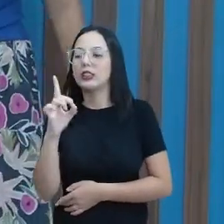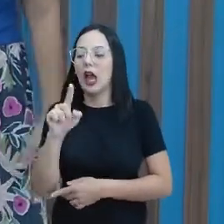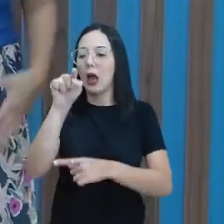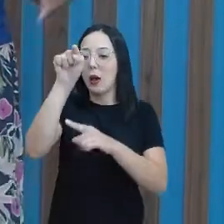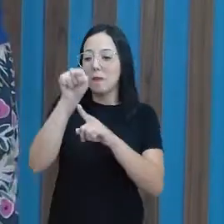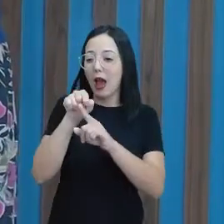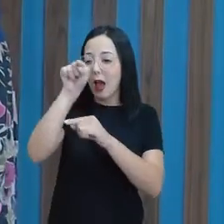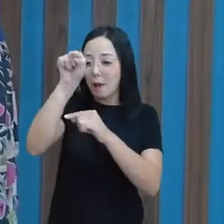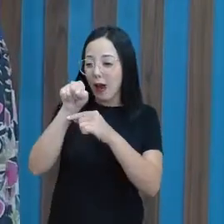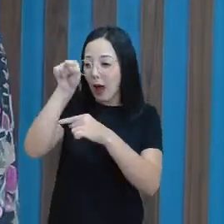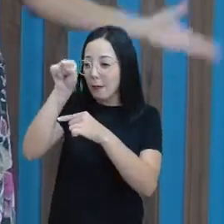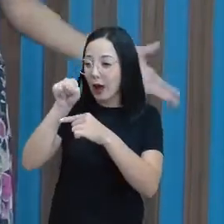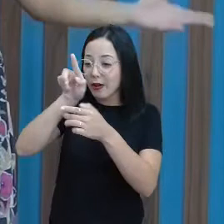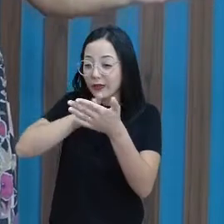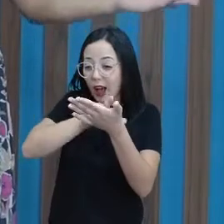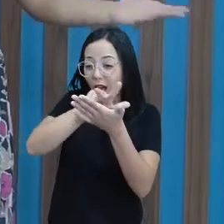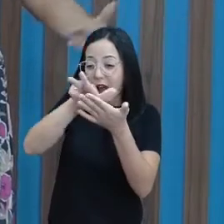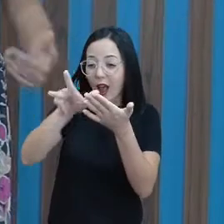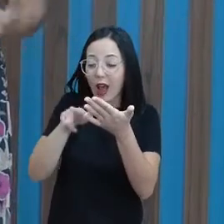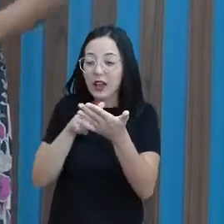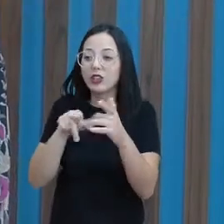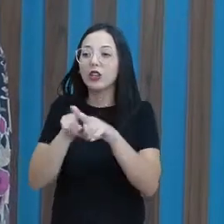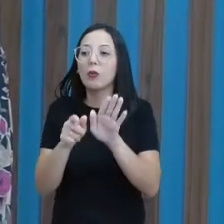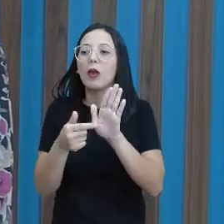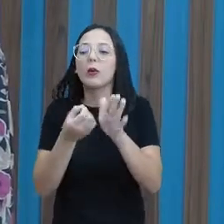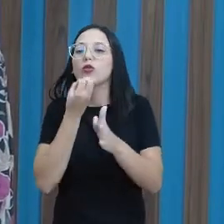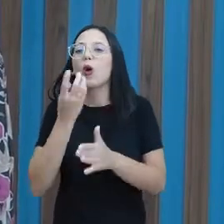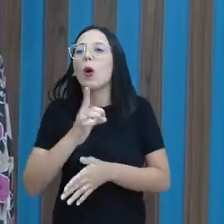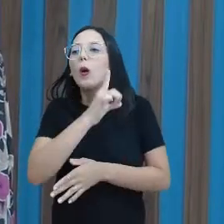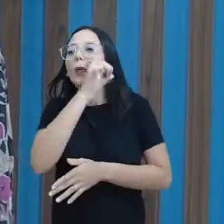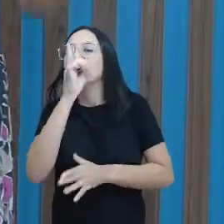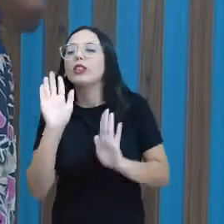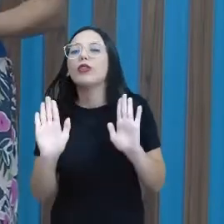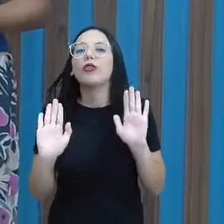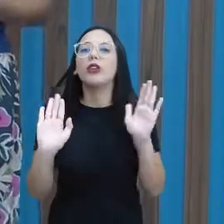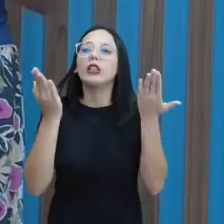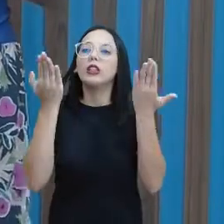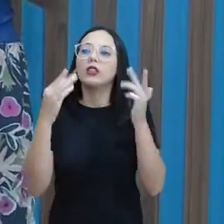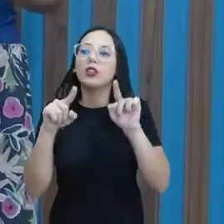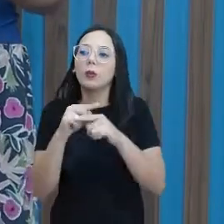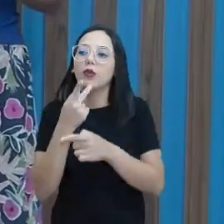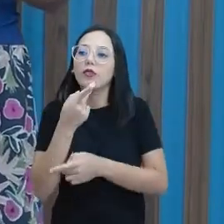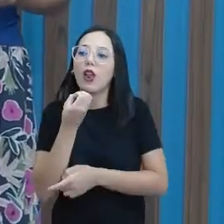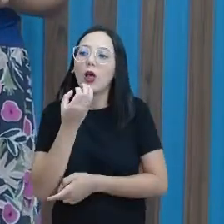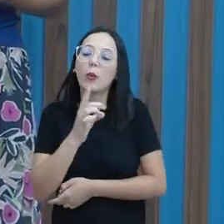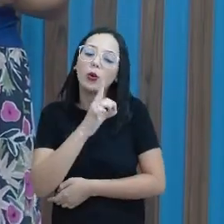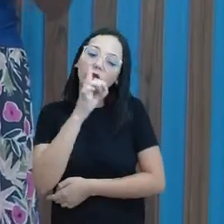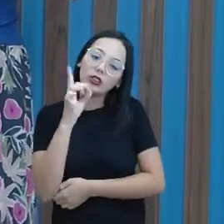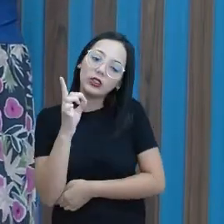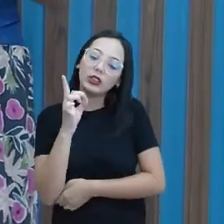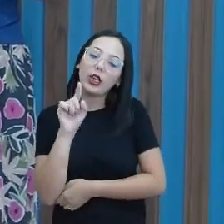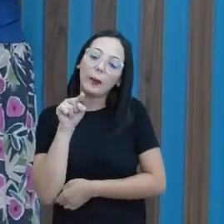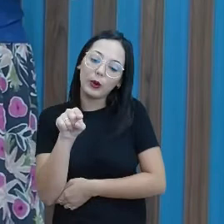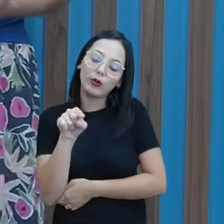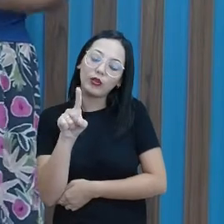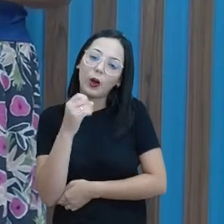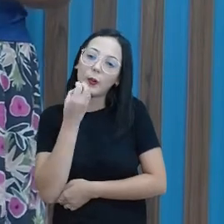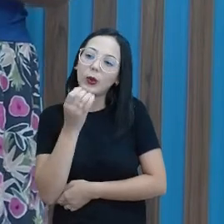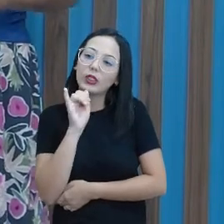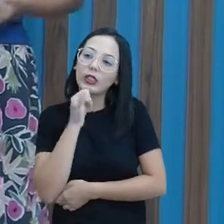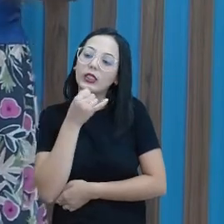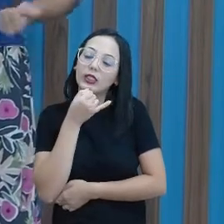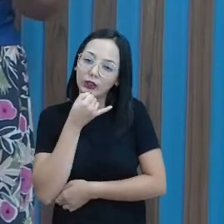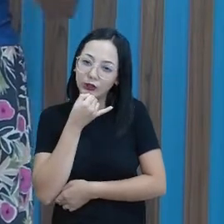com 50 exclamações. Indica esse bom dia assim festivo, mas você está mandando só bom dia, um ponto final. É um bom dia